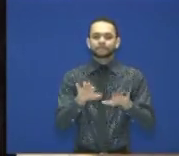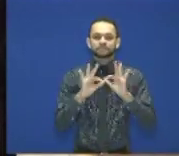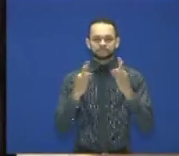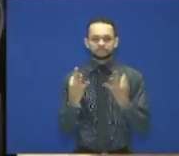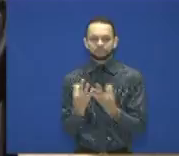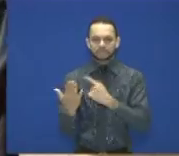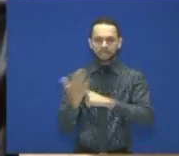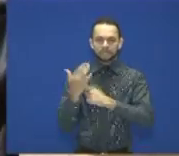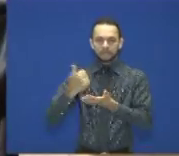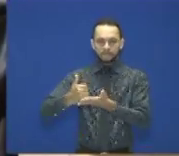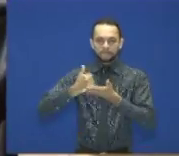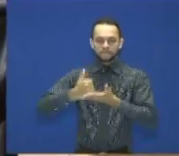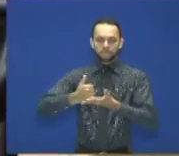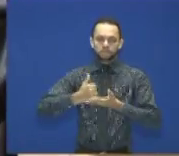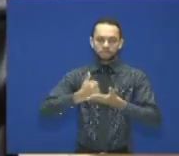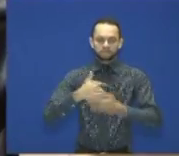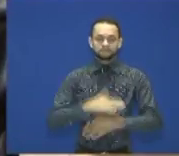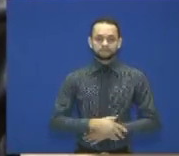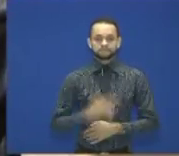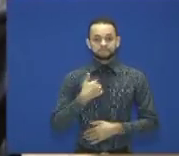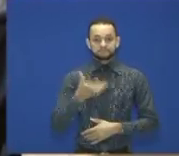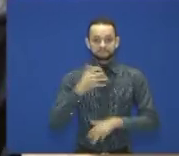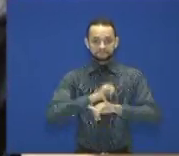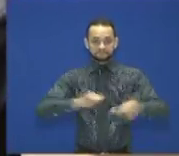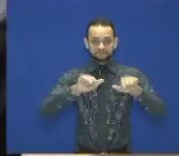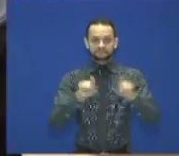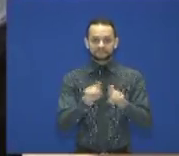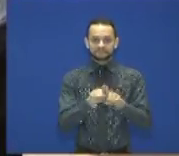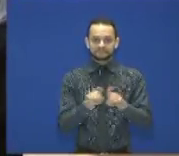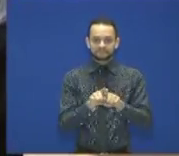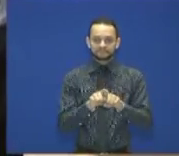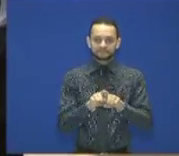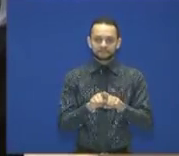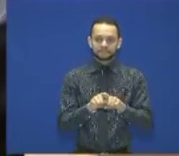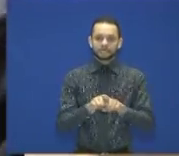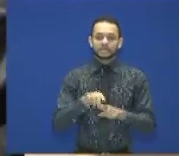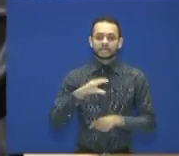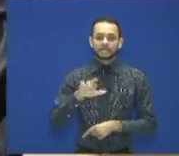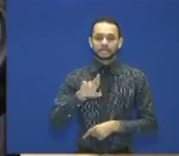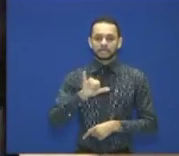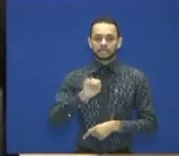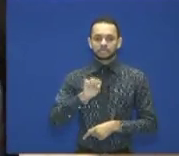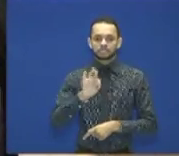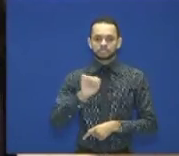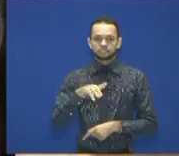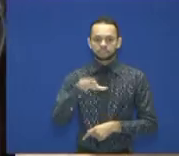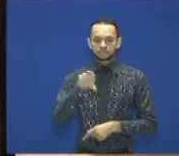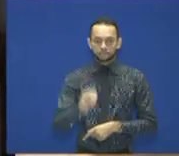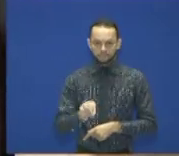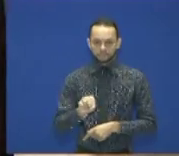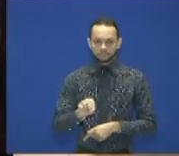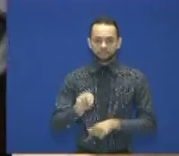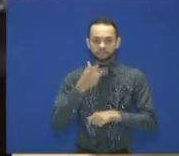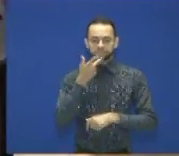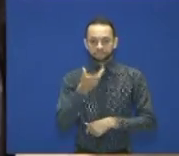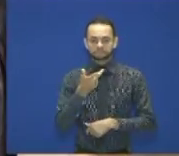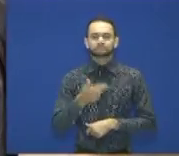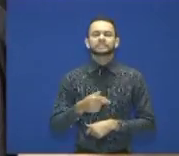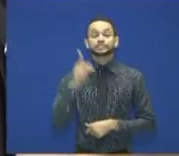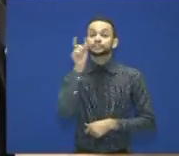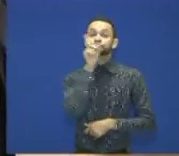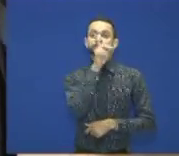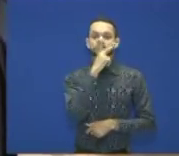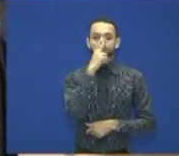apoiavam. Eu gostaria de lembrar em especial nosso amigo Cristiano Gonçalves Dias. Como é difícil lidar com a dor da